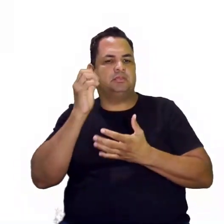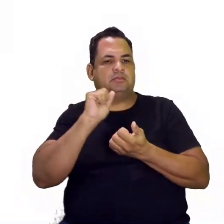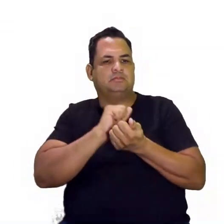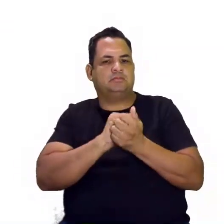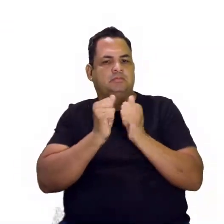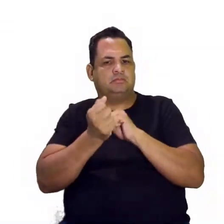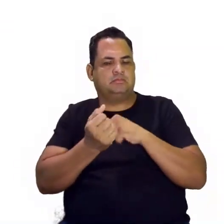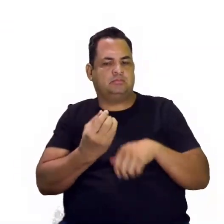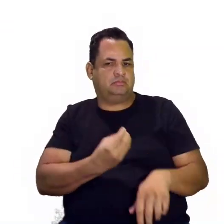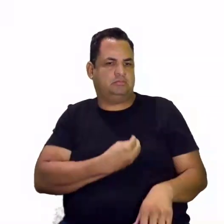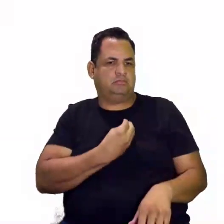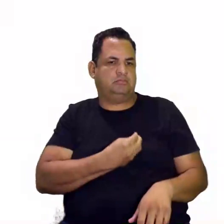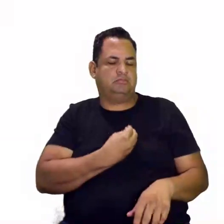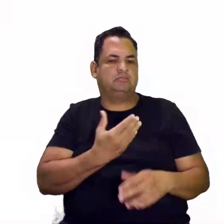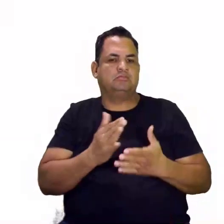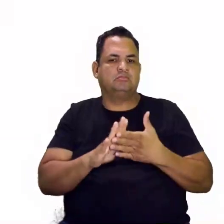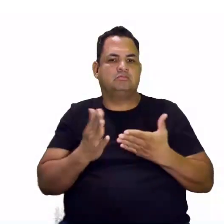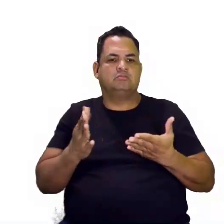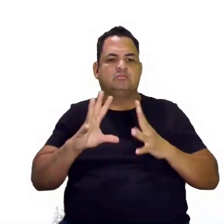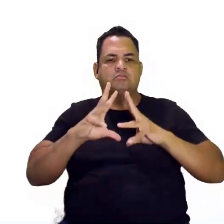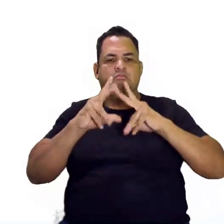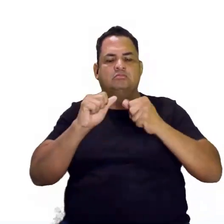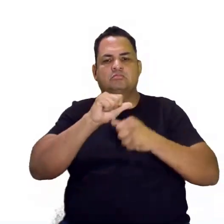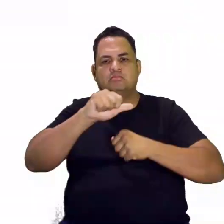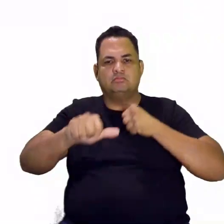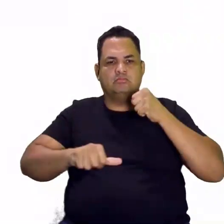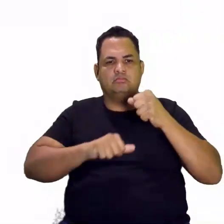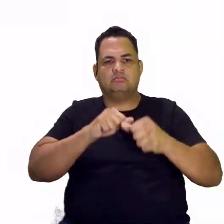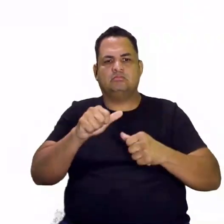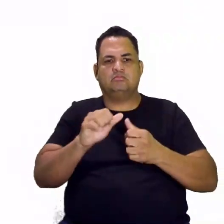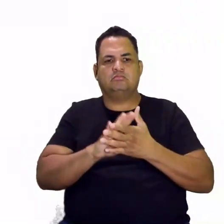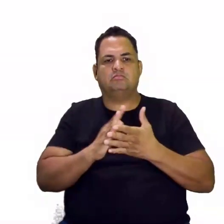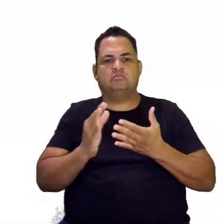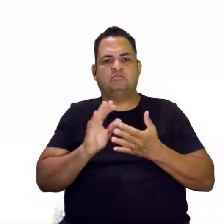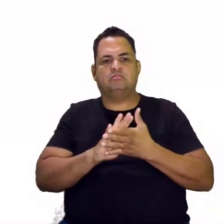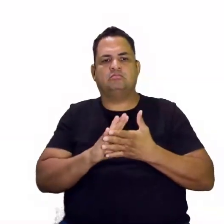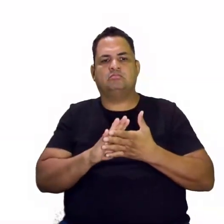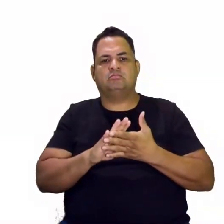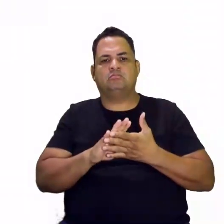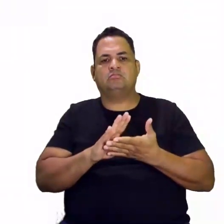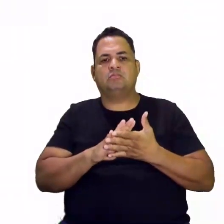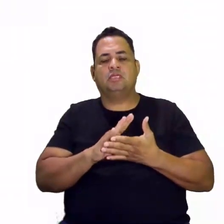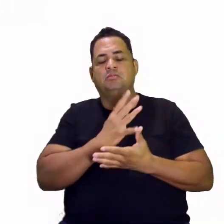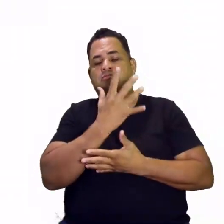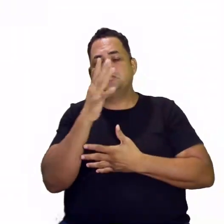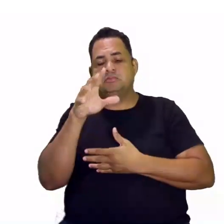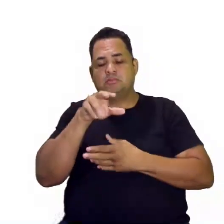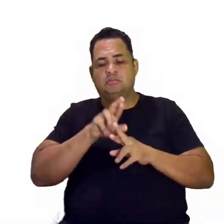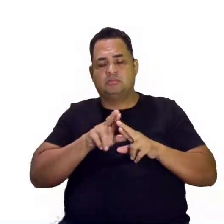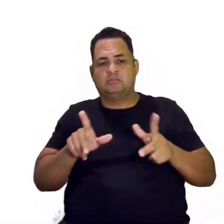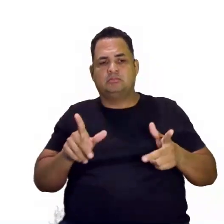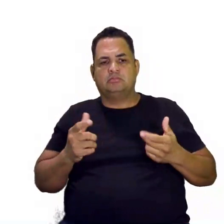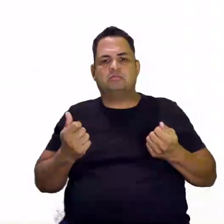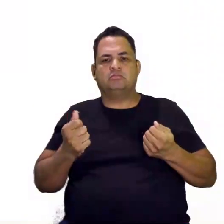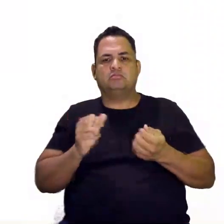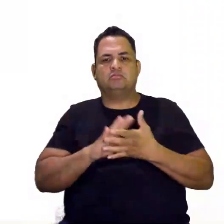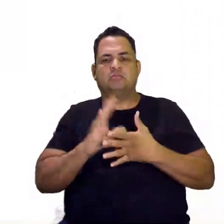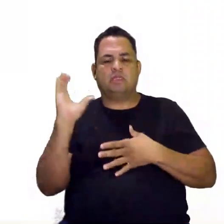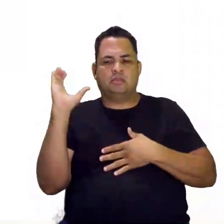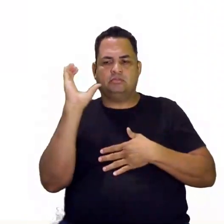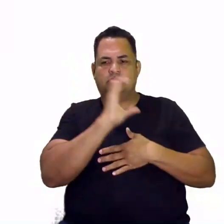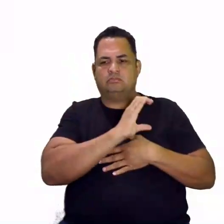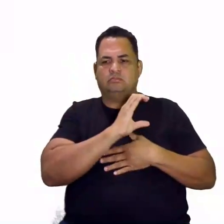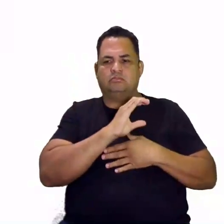desses organismos a todas essas mudanças no ambiente, condições ambientais diferentes, que pode ser